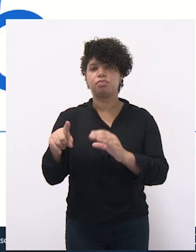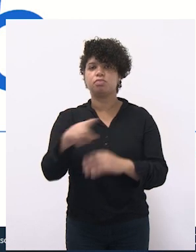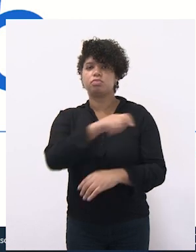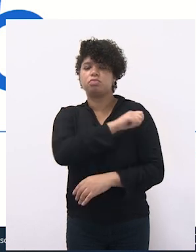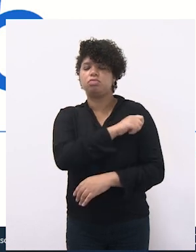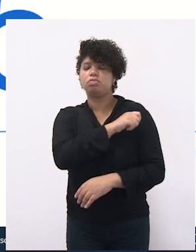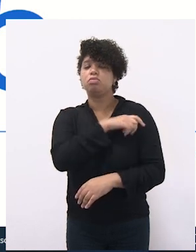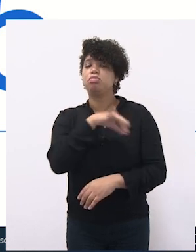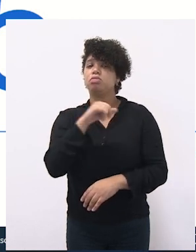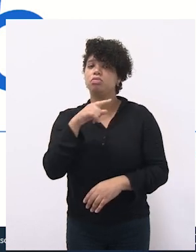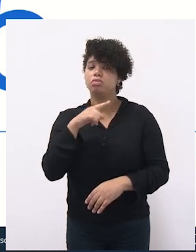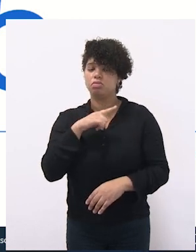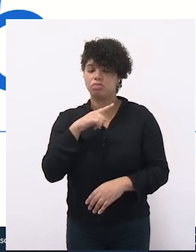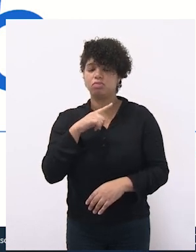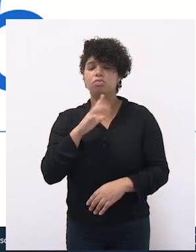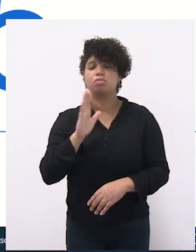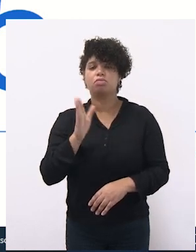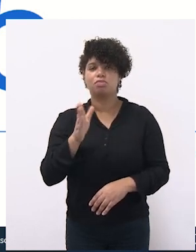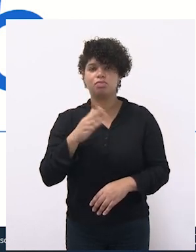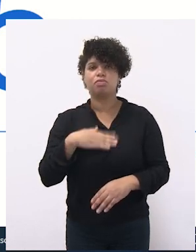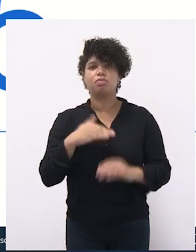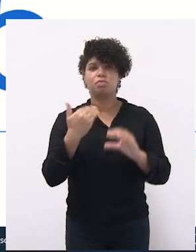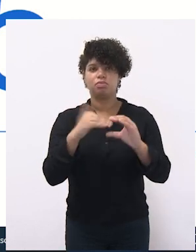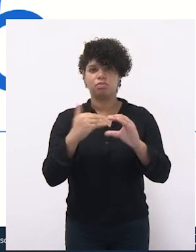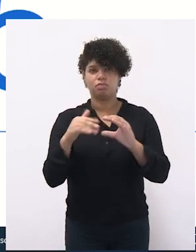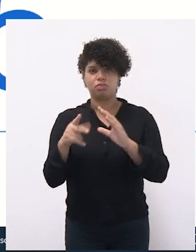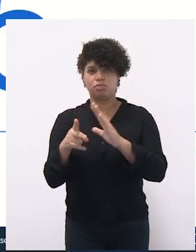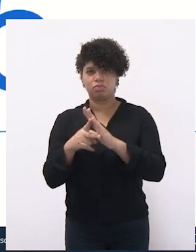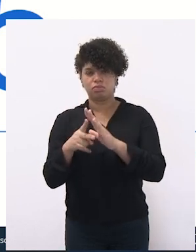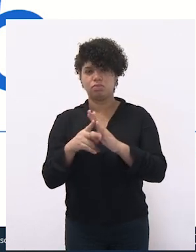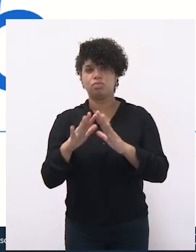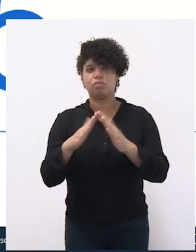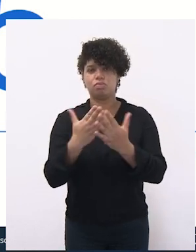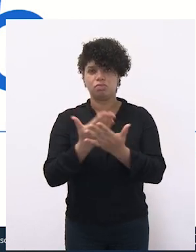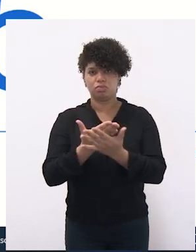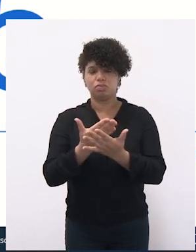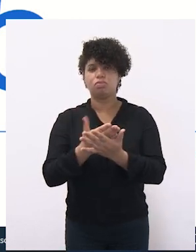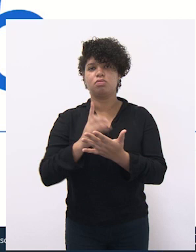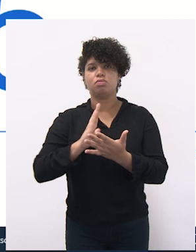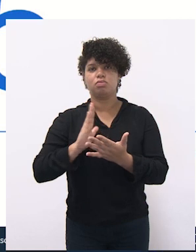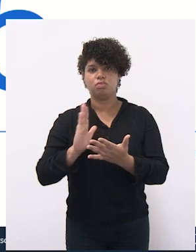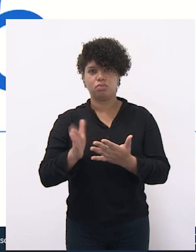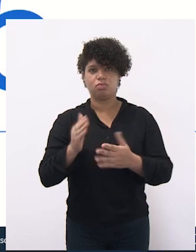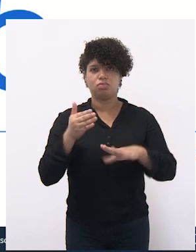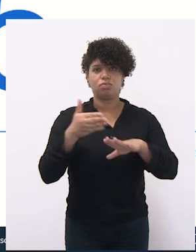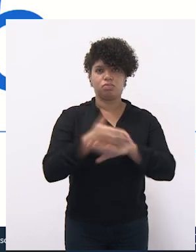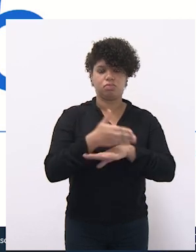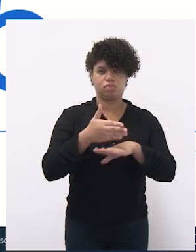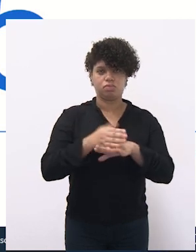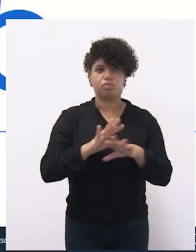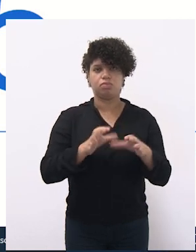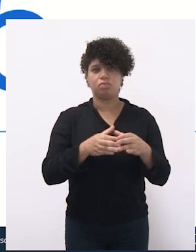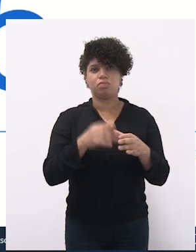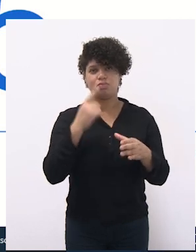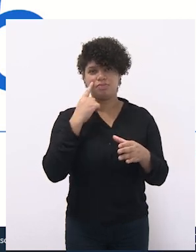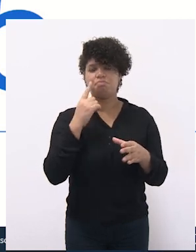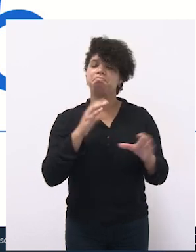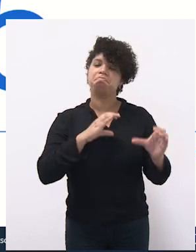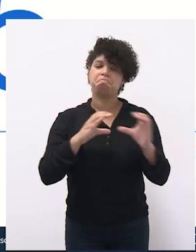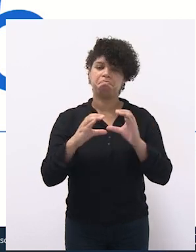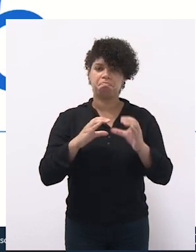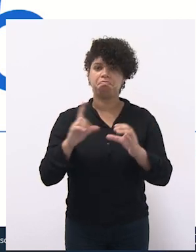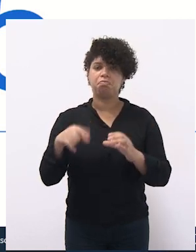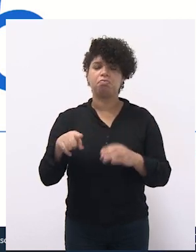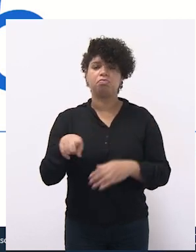com o e-mail institucional, automaticamente ele vai ingressar na sua turma. Então, essa seria a comunicação que a gente faz com